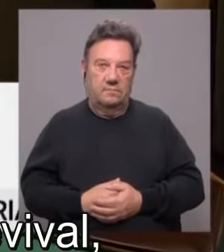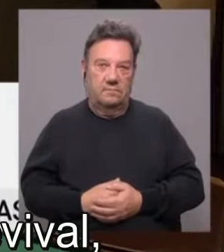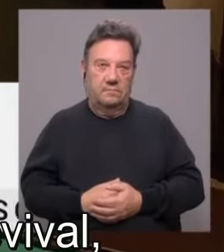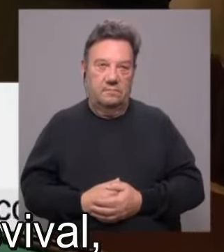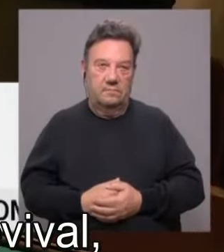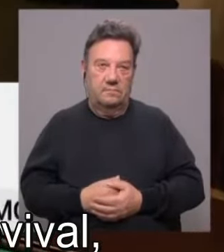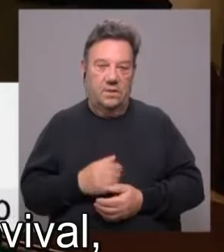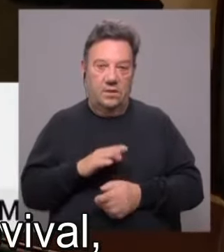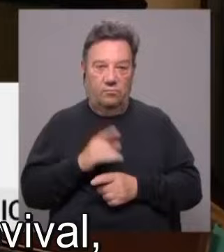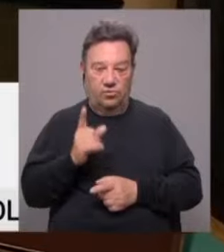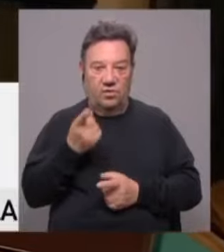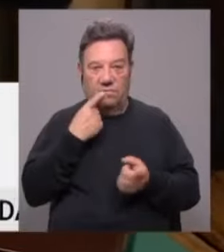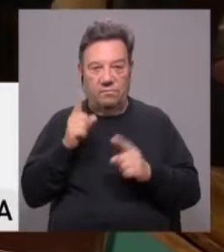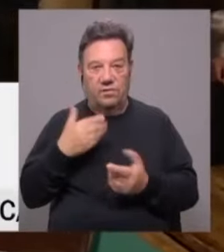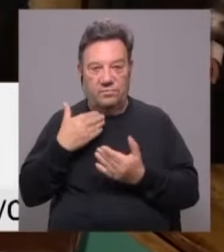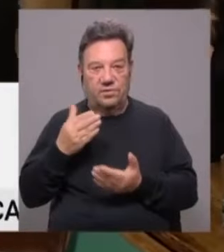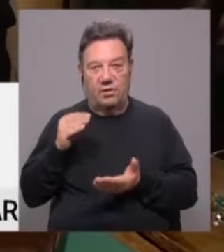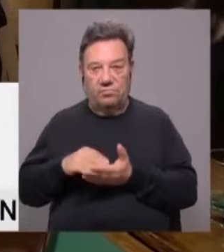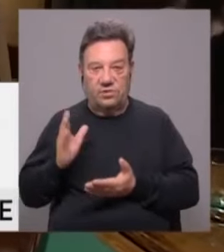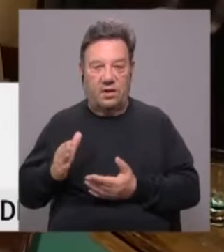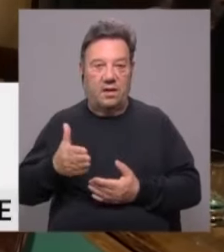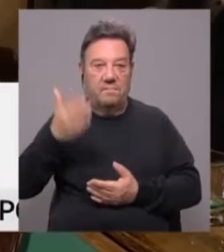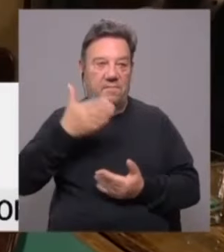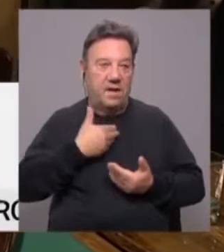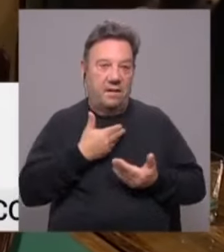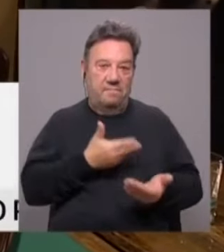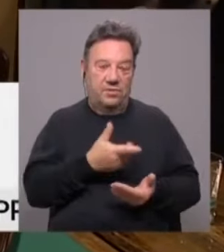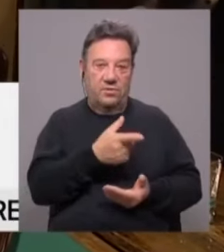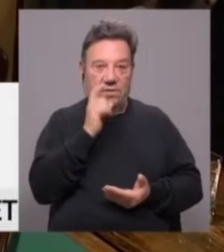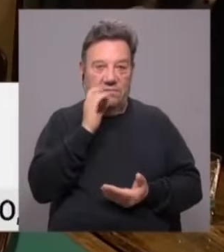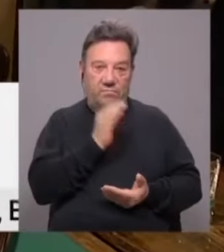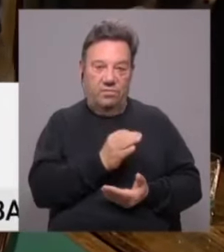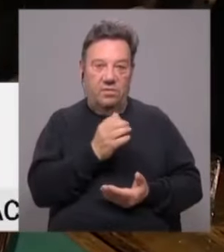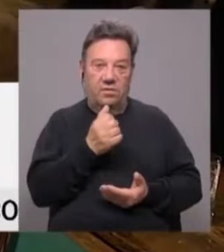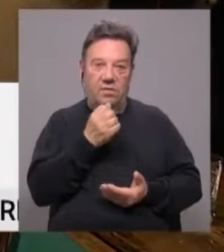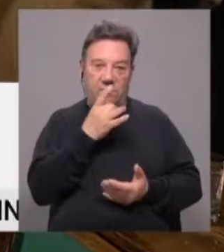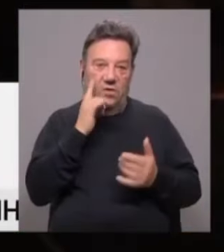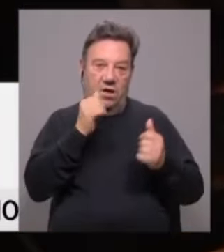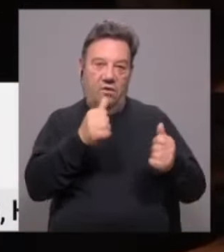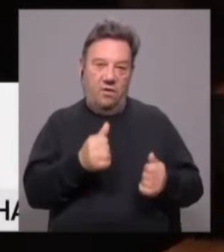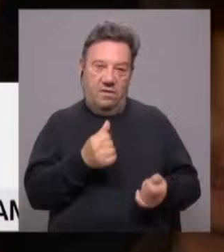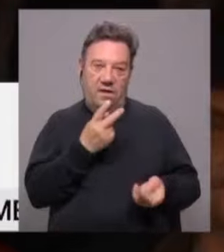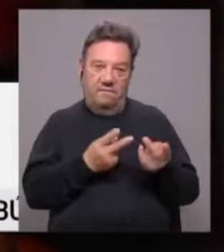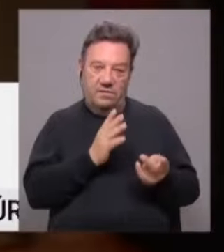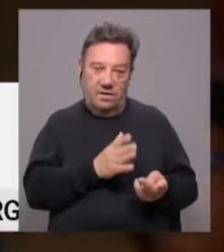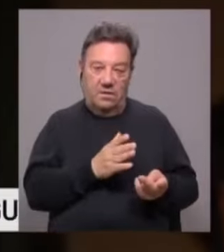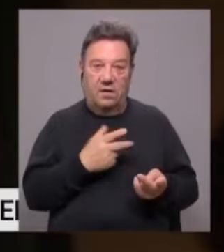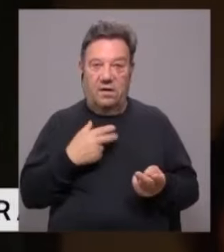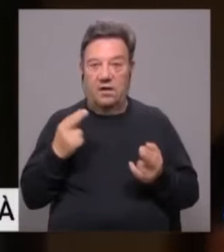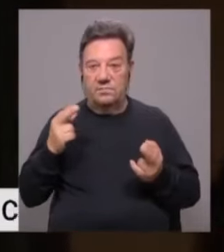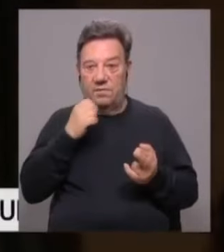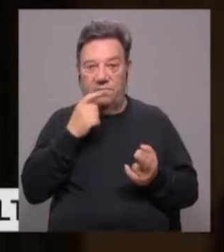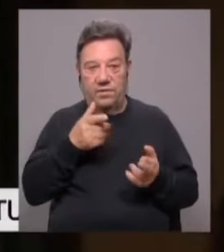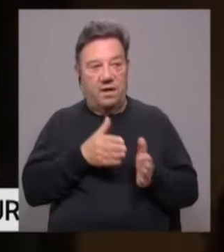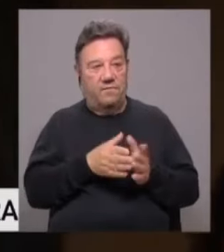isso, já fizeram a reposição do espetáculo, que na primeira apresentação lhes garantiu uma boa nota na avaliação e que esperam poder